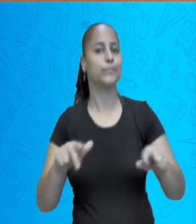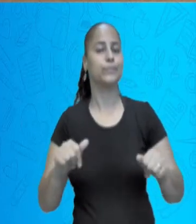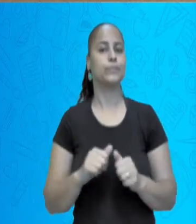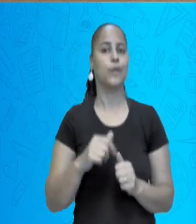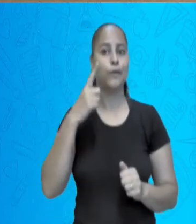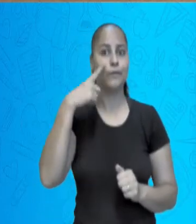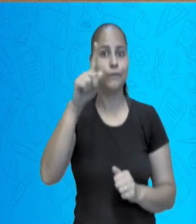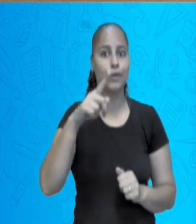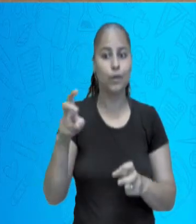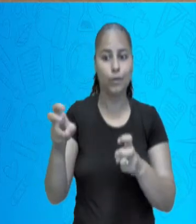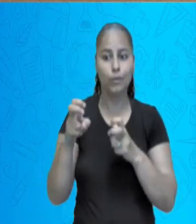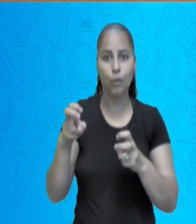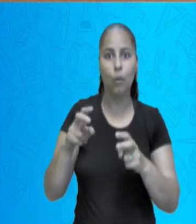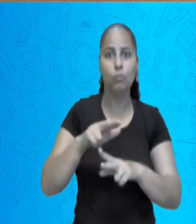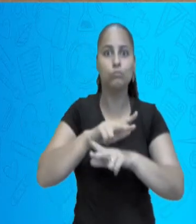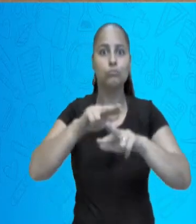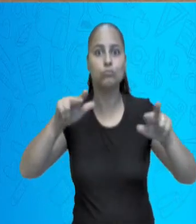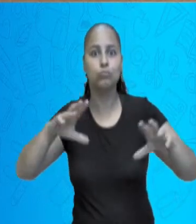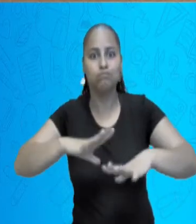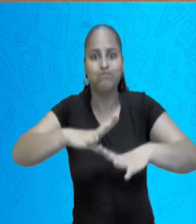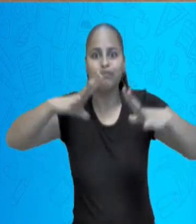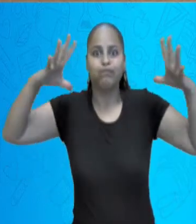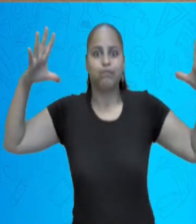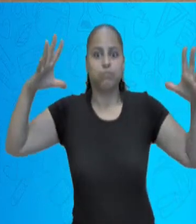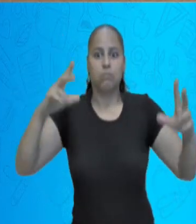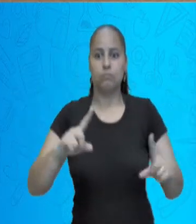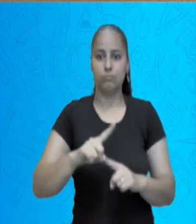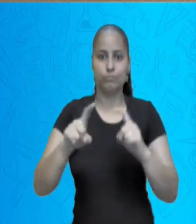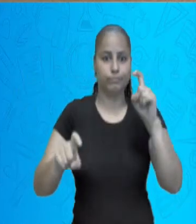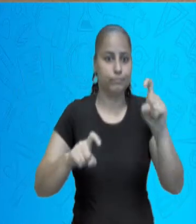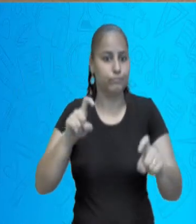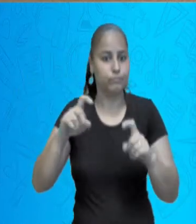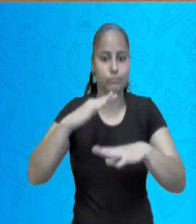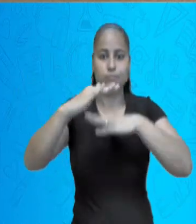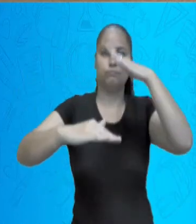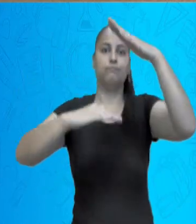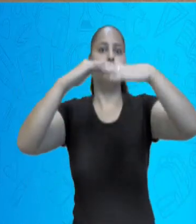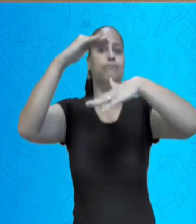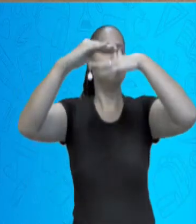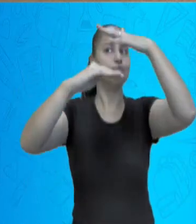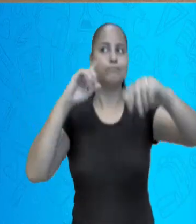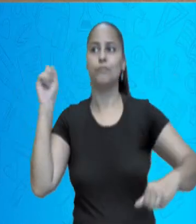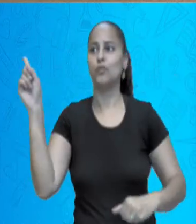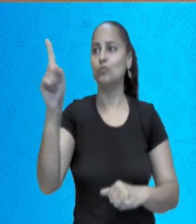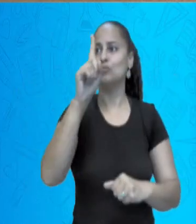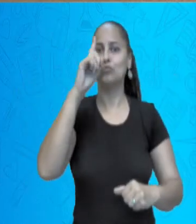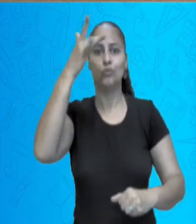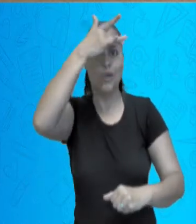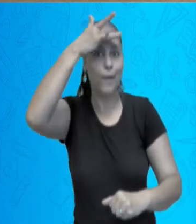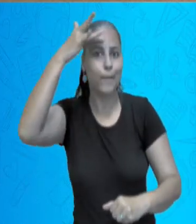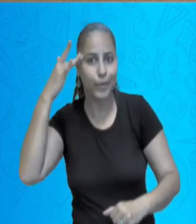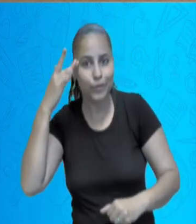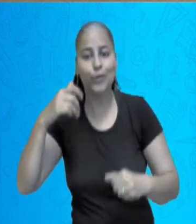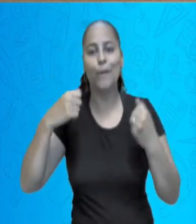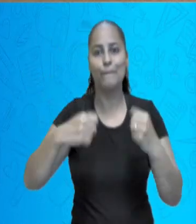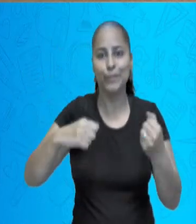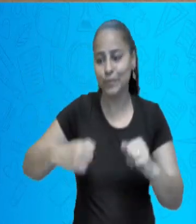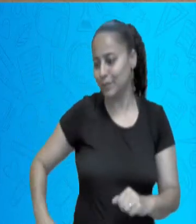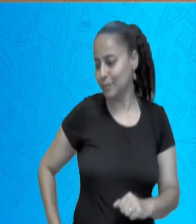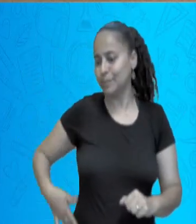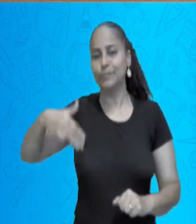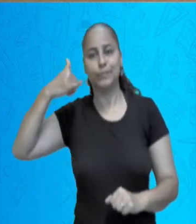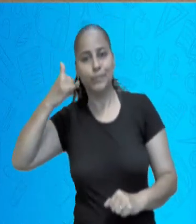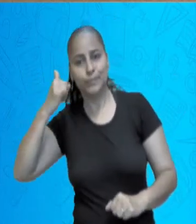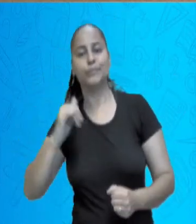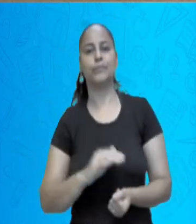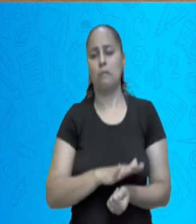como que a tecnologia evoluiu e se popularizou e está na mão de quase